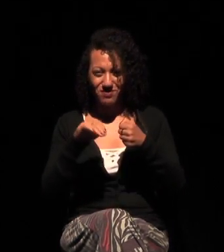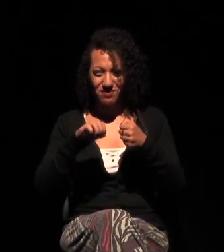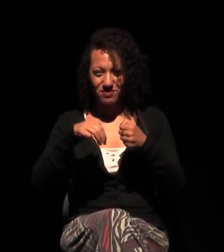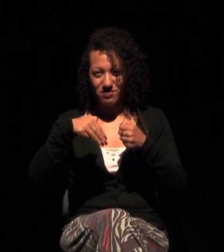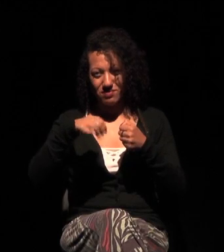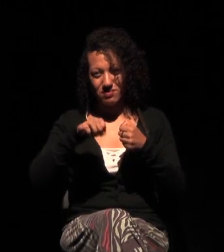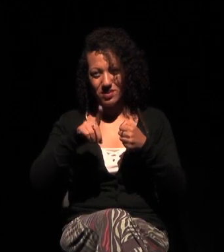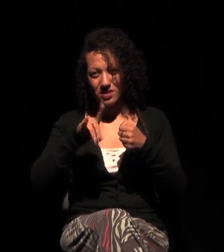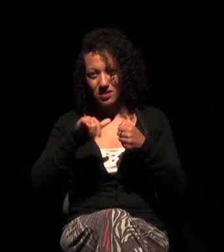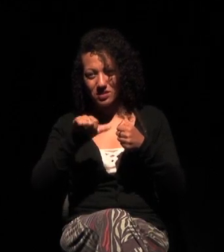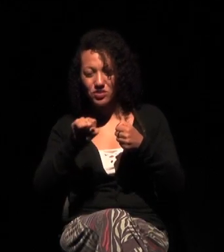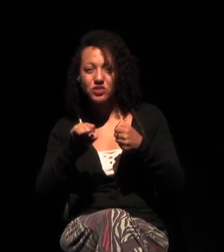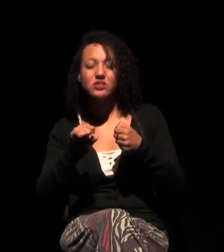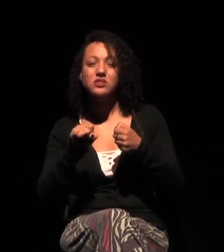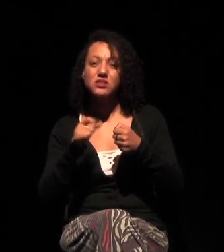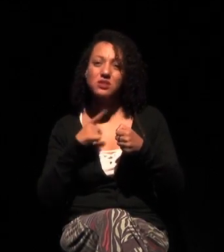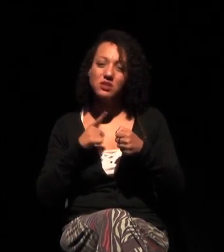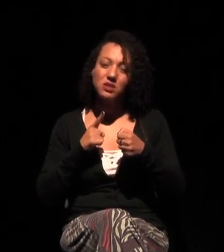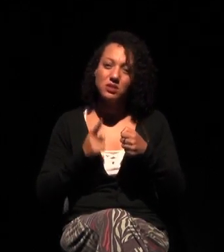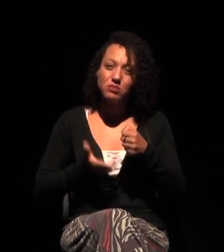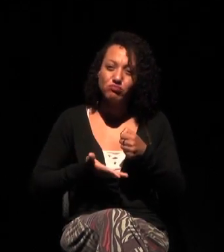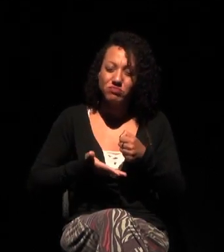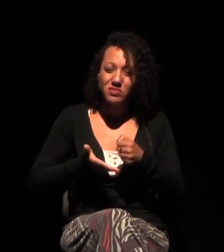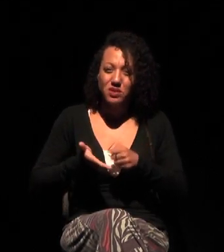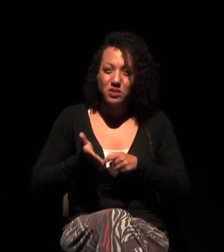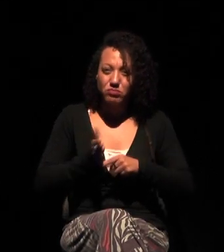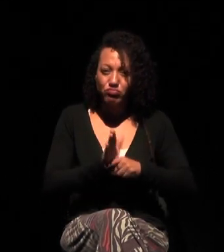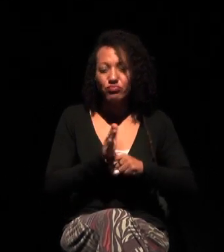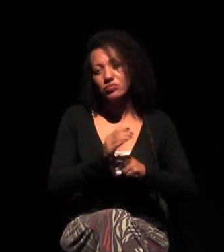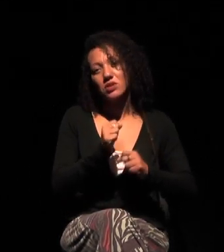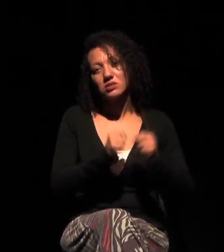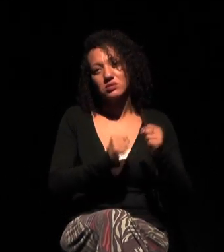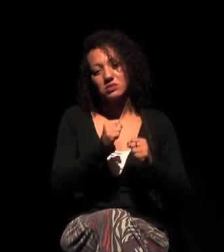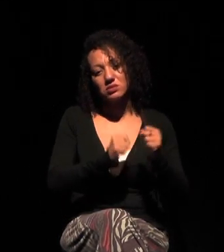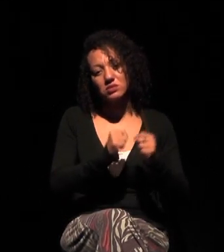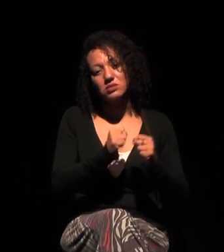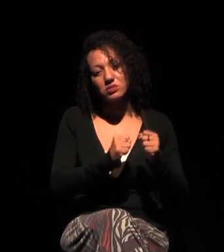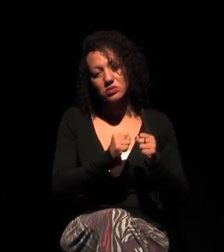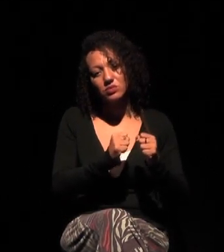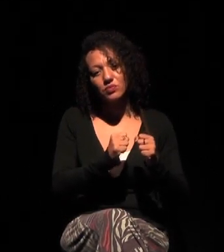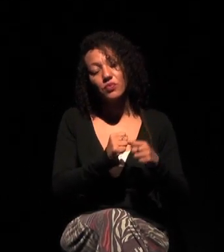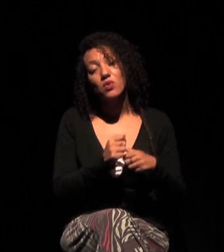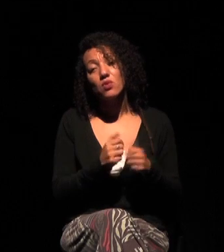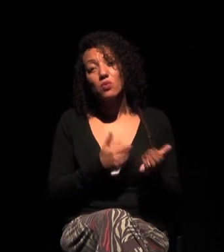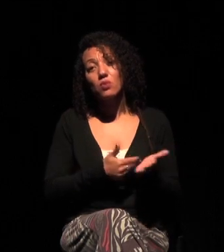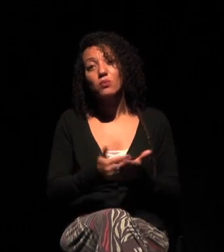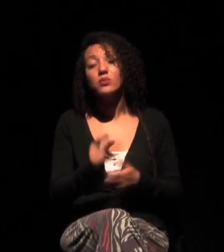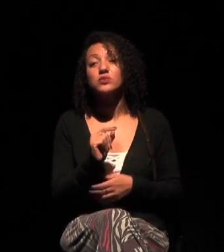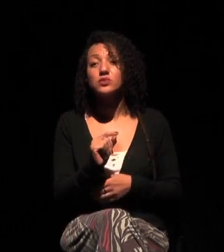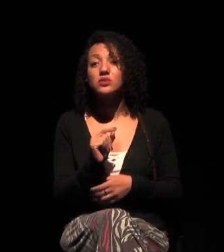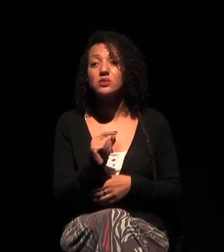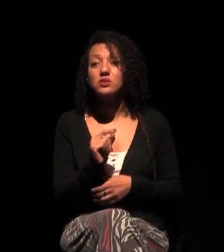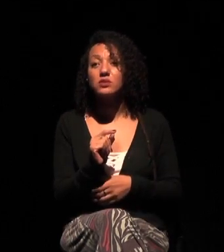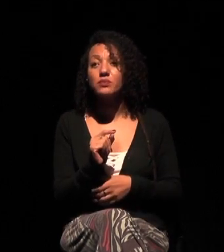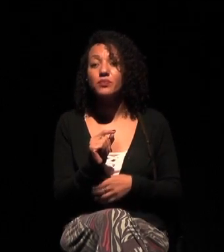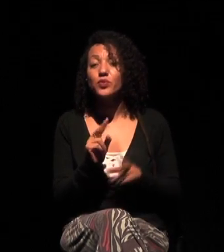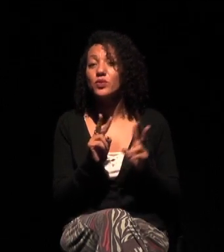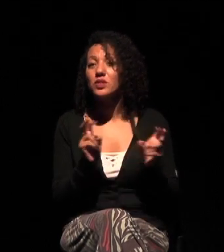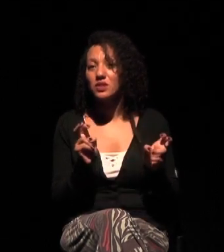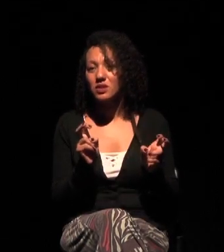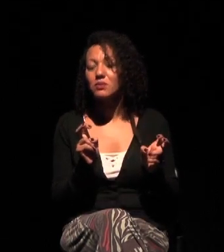facto chegados industriais no maio começaram a ver o que o que de fato também uma questão